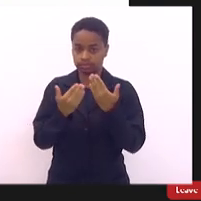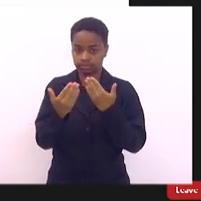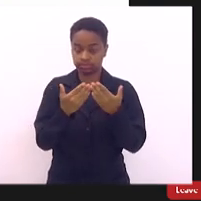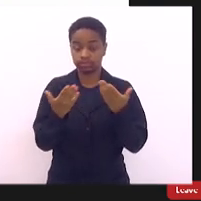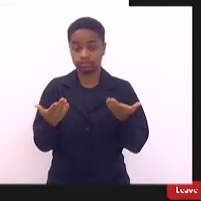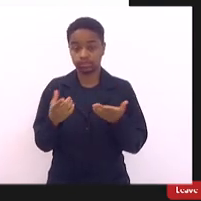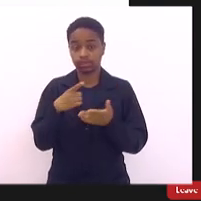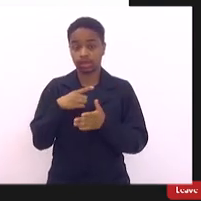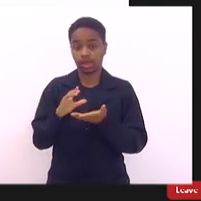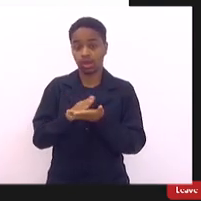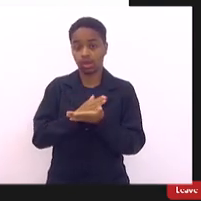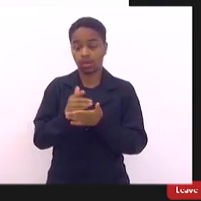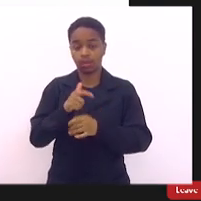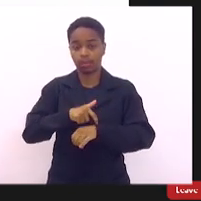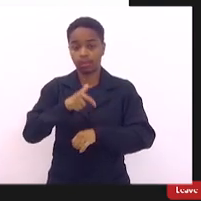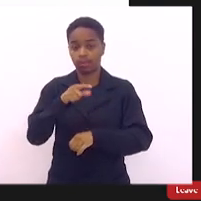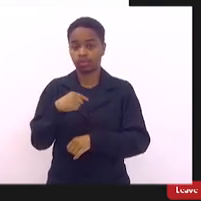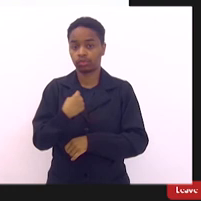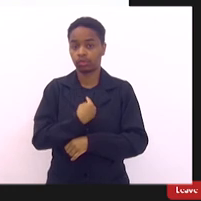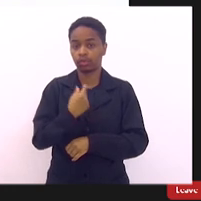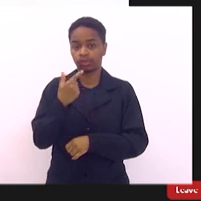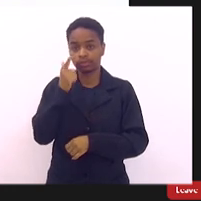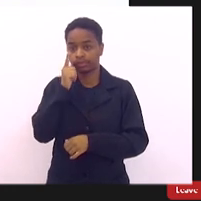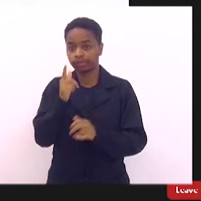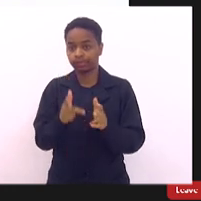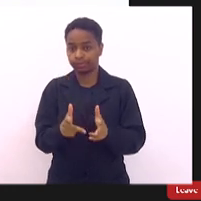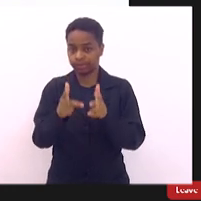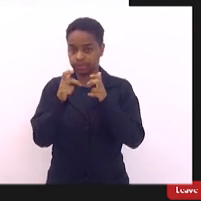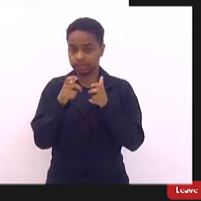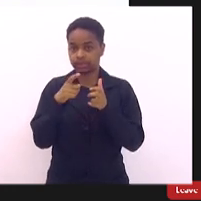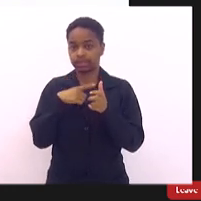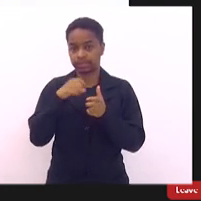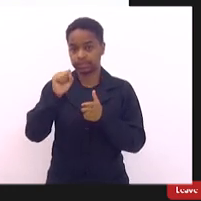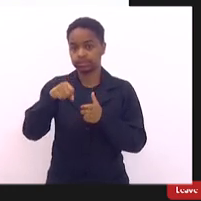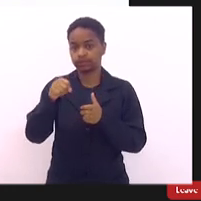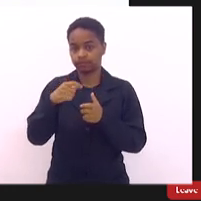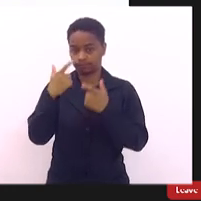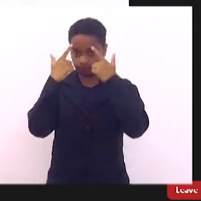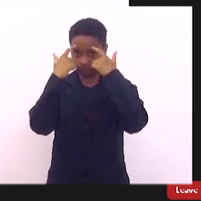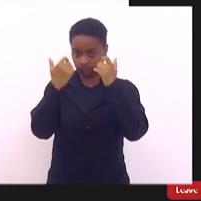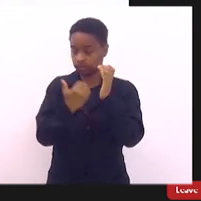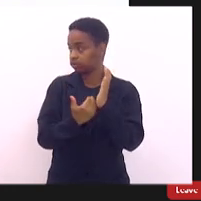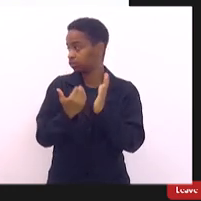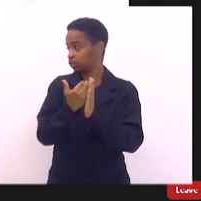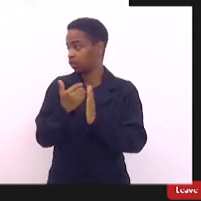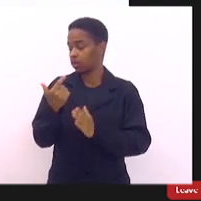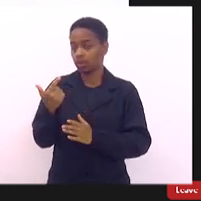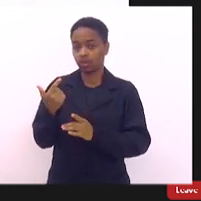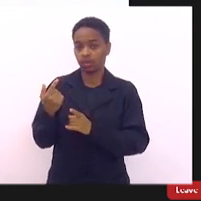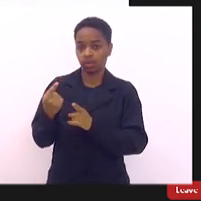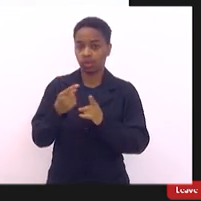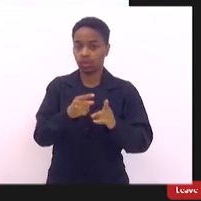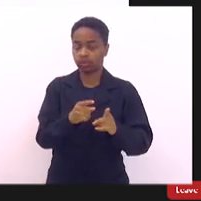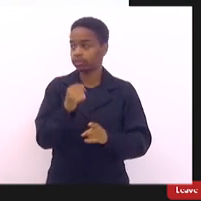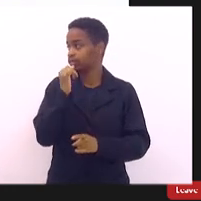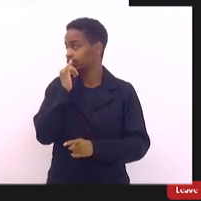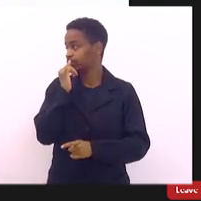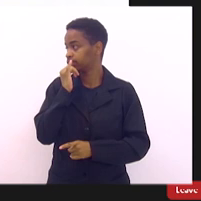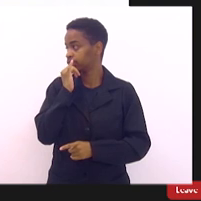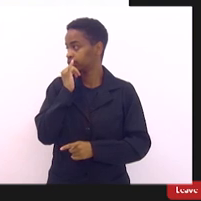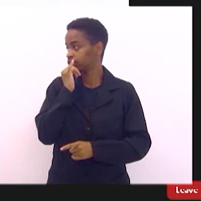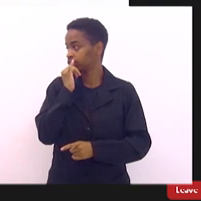alguns momentos, a gente consegue identificar que tem um pico de violência contra candidatos, por exemplo, quando a